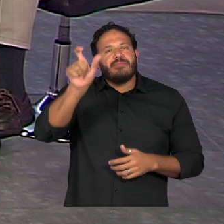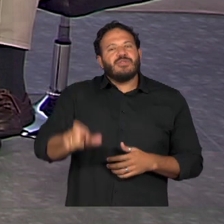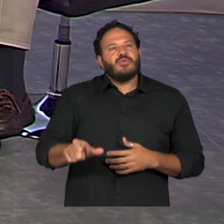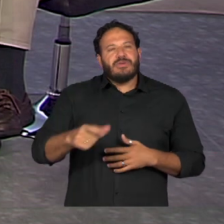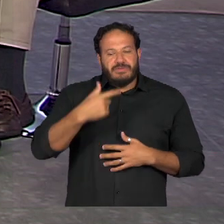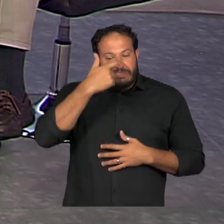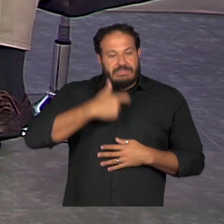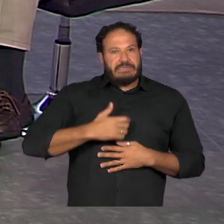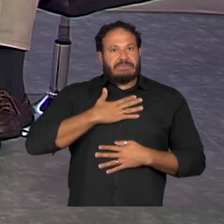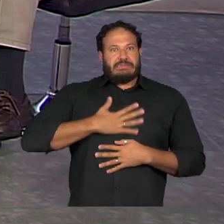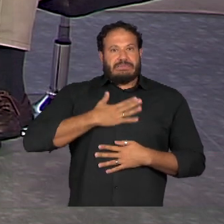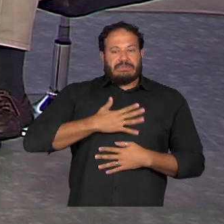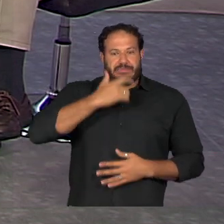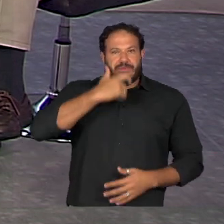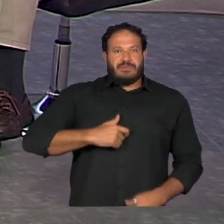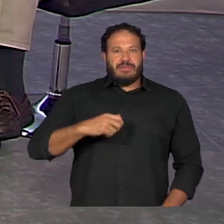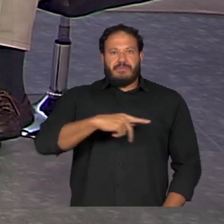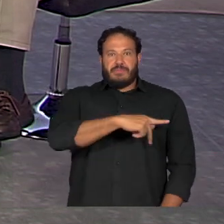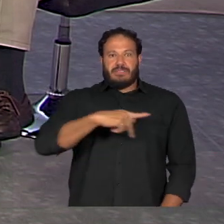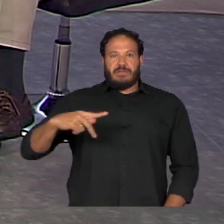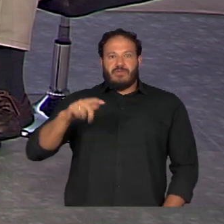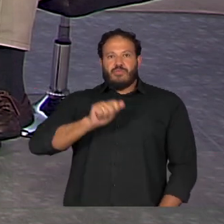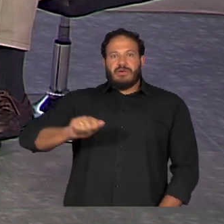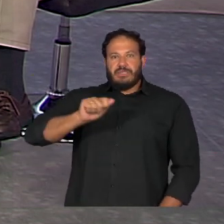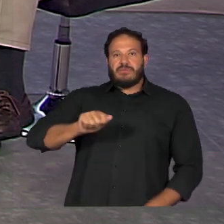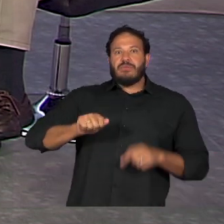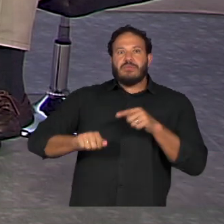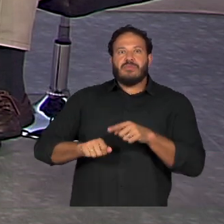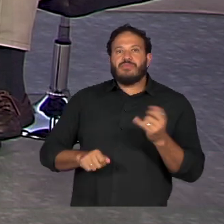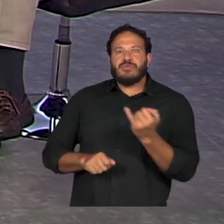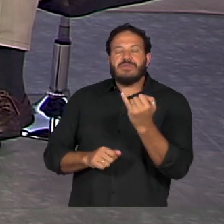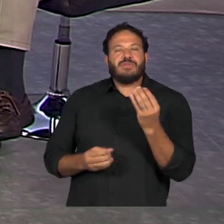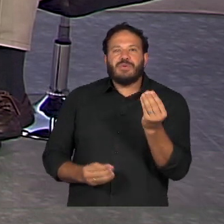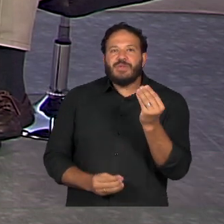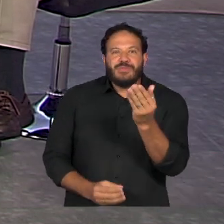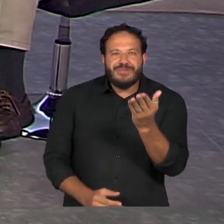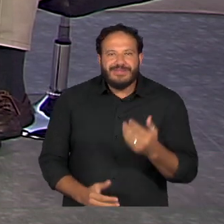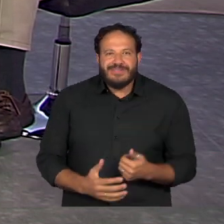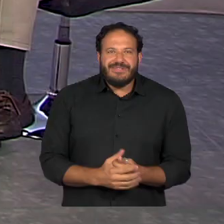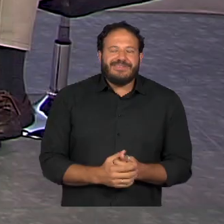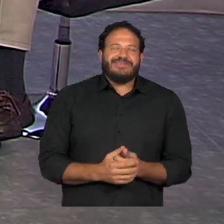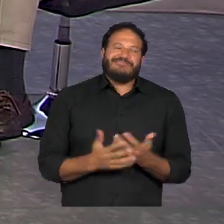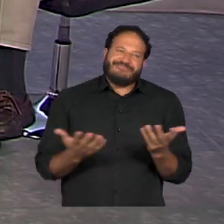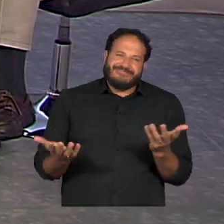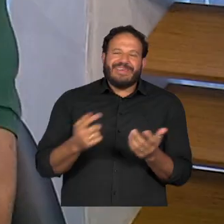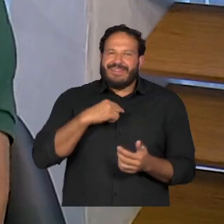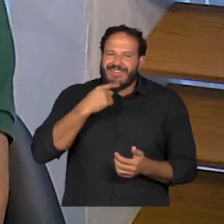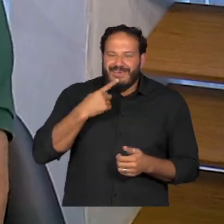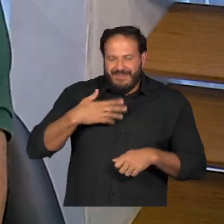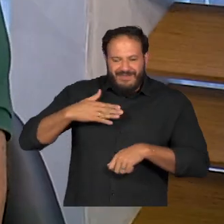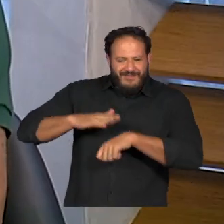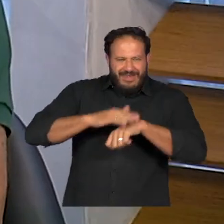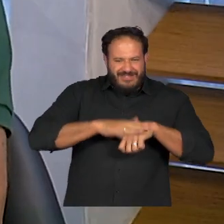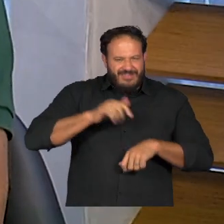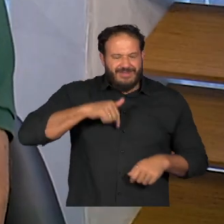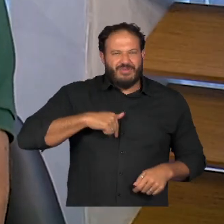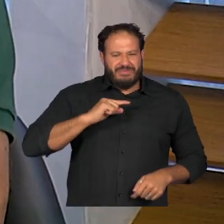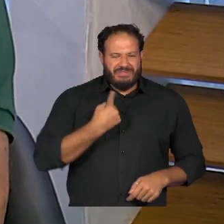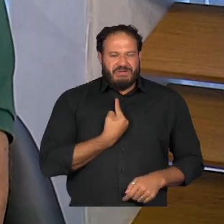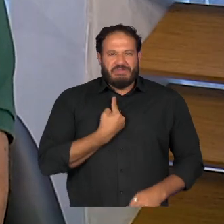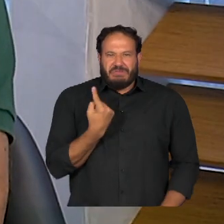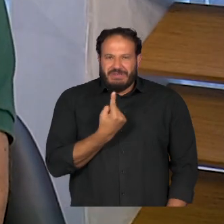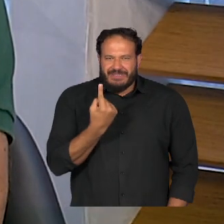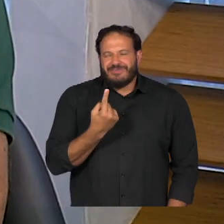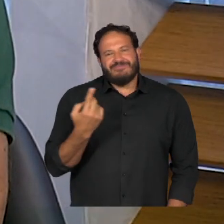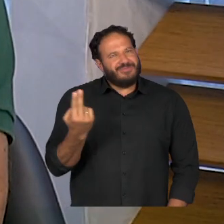ser presidente de uma associação tão importante como essa bem ninguém faz nada sozinho evidentemente né Ah o